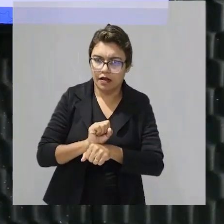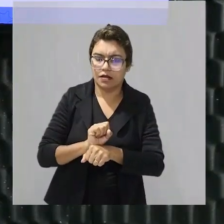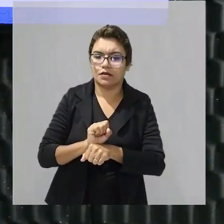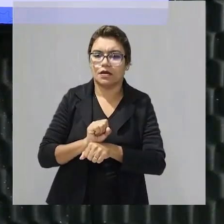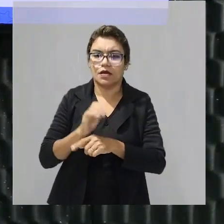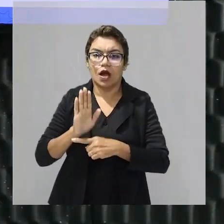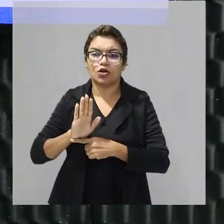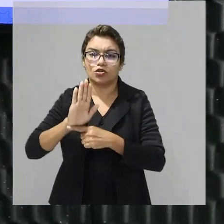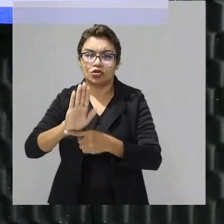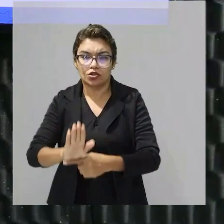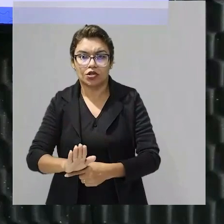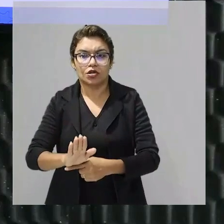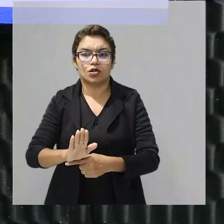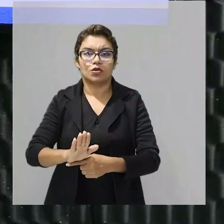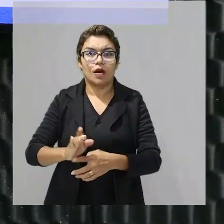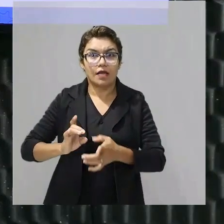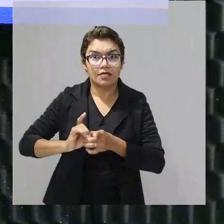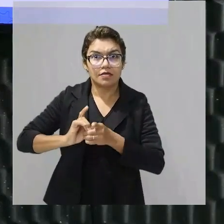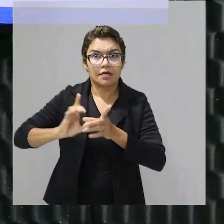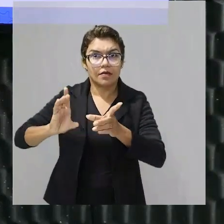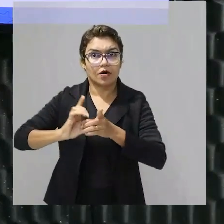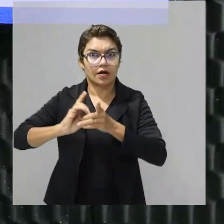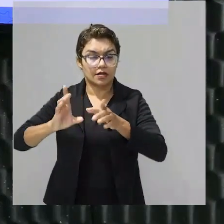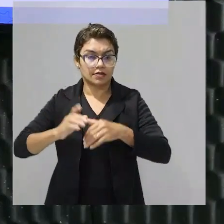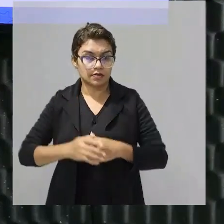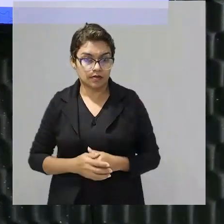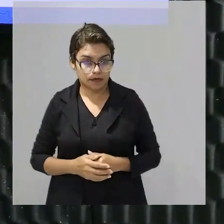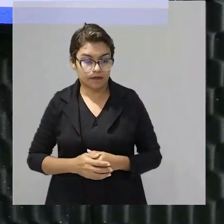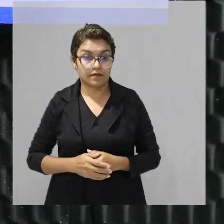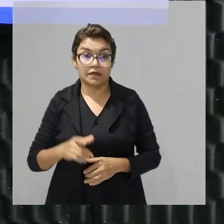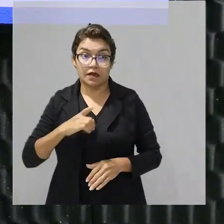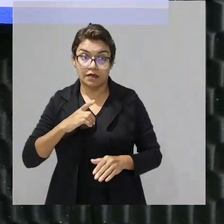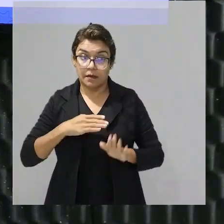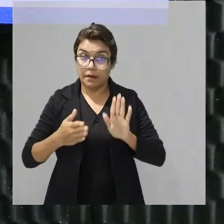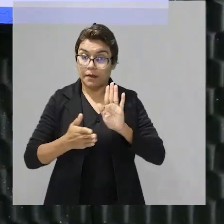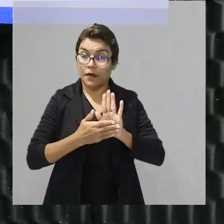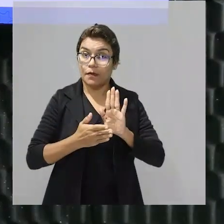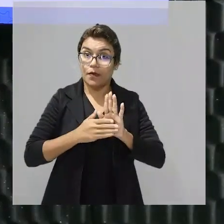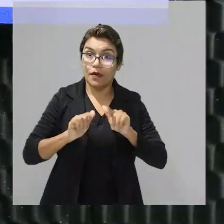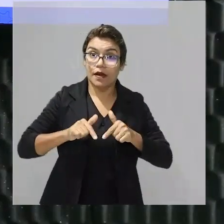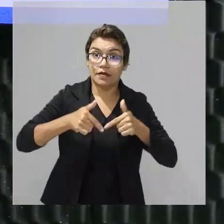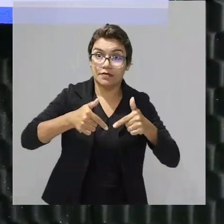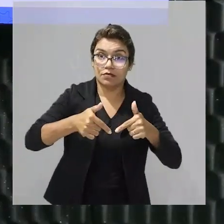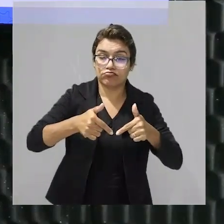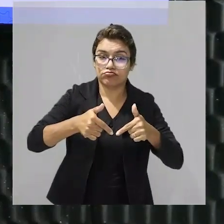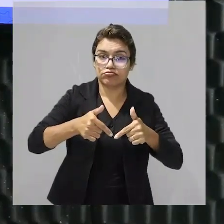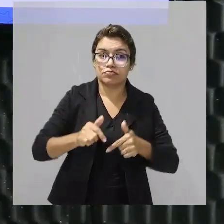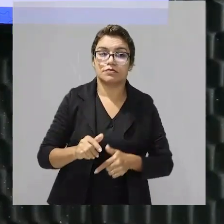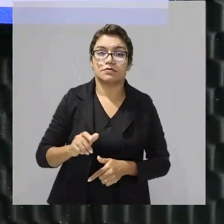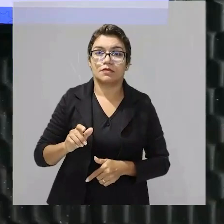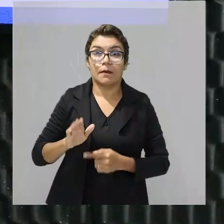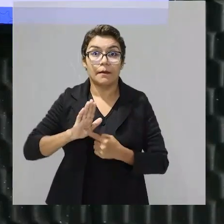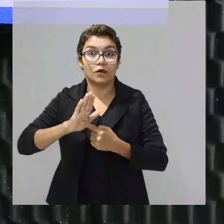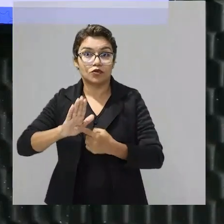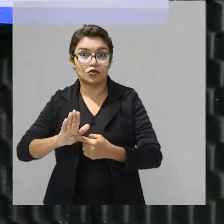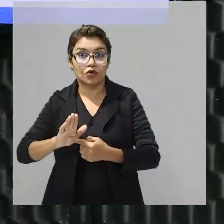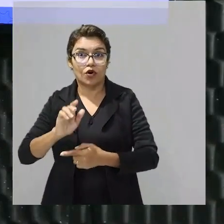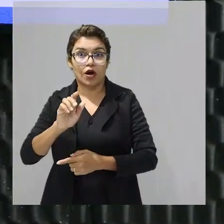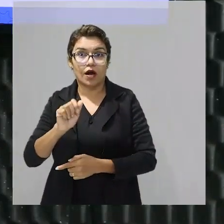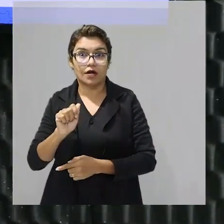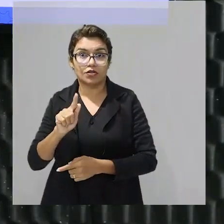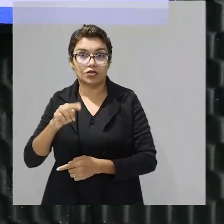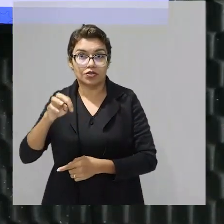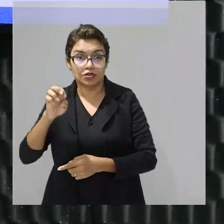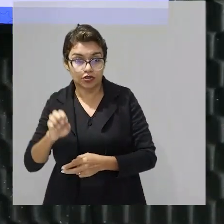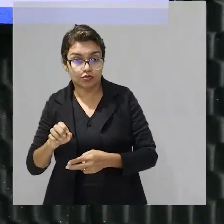identificamos quem? A ação e o agente. E o modo? De que modo será feito? Para combater